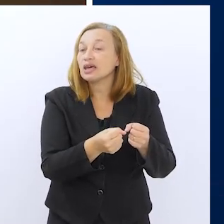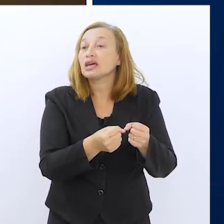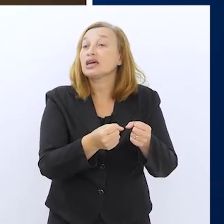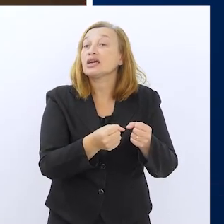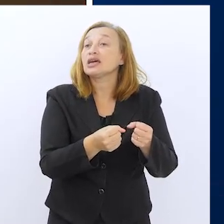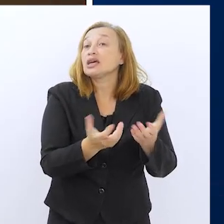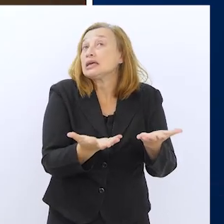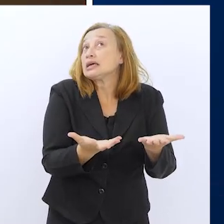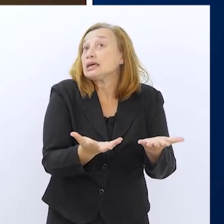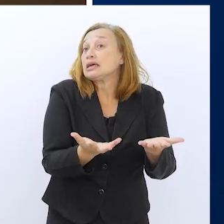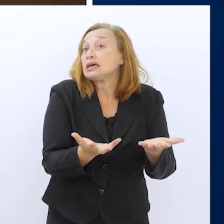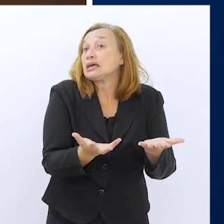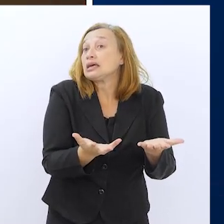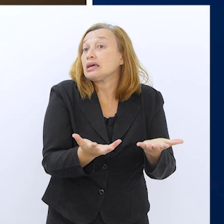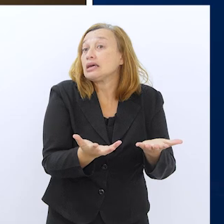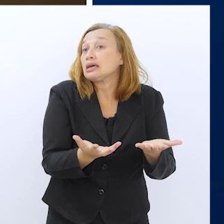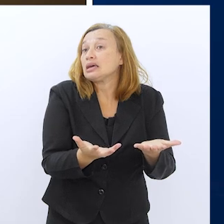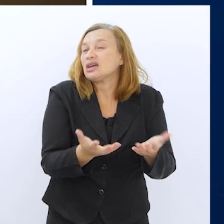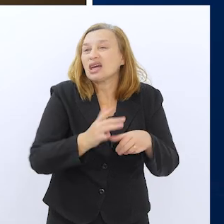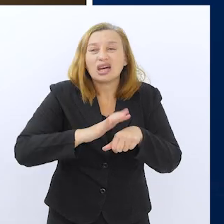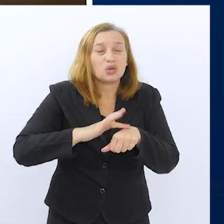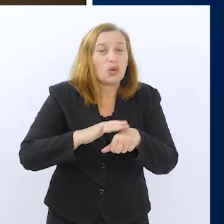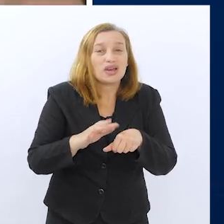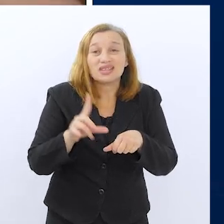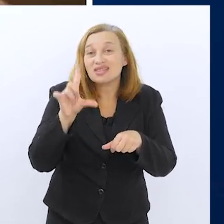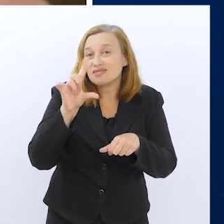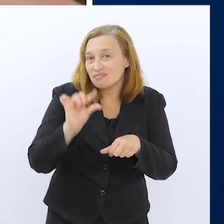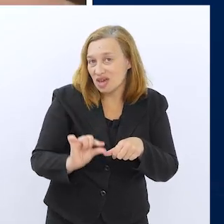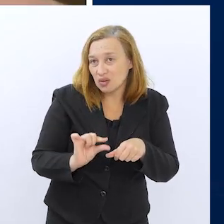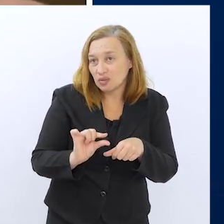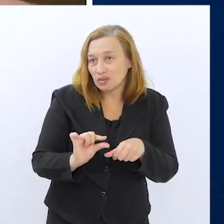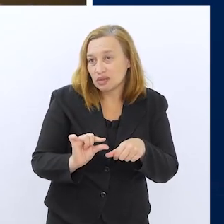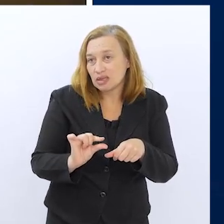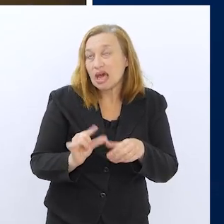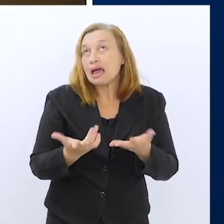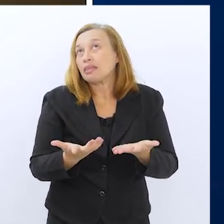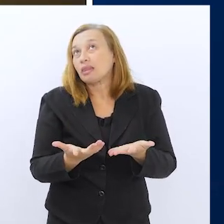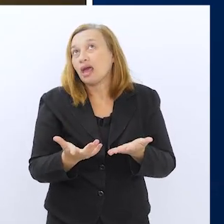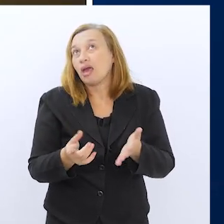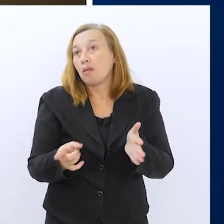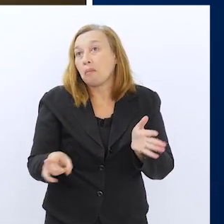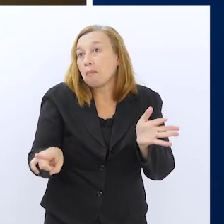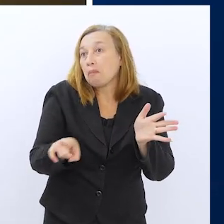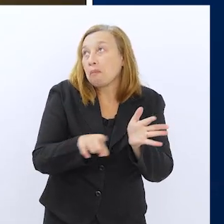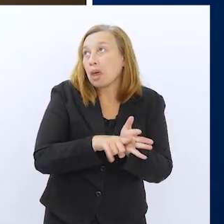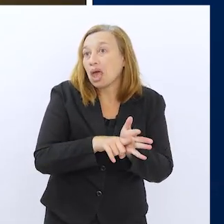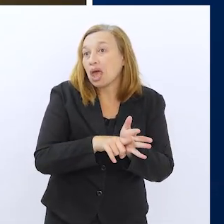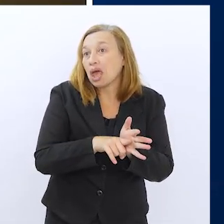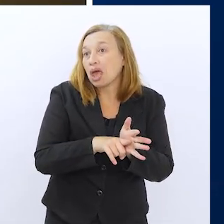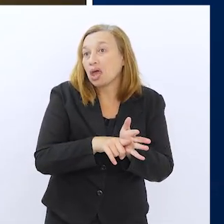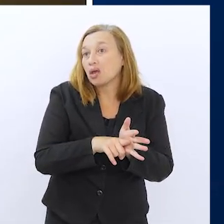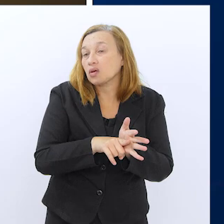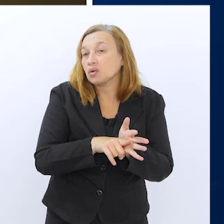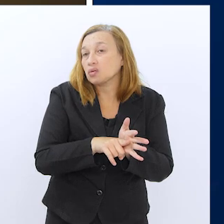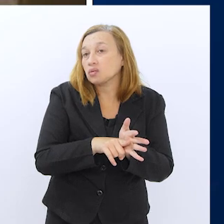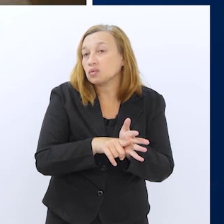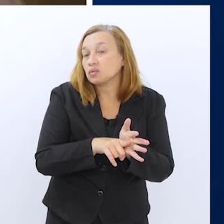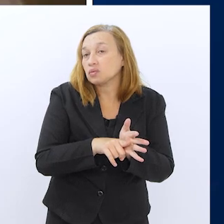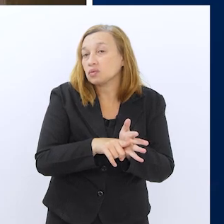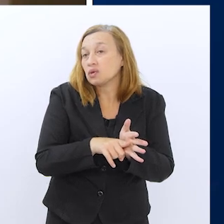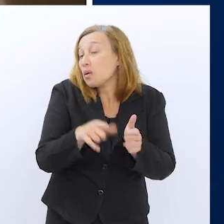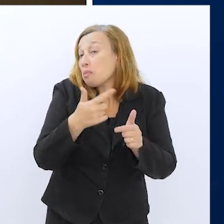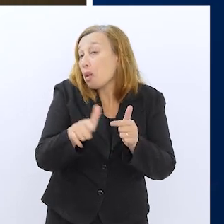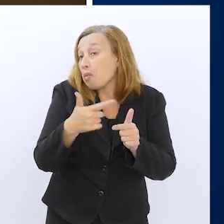leite pasteurizado e que são bebês, assim, que adoecem muito menos. Tem muito menos,